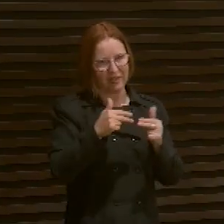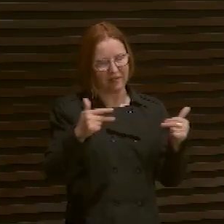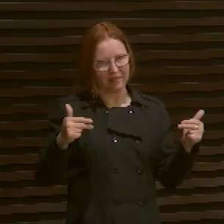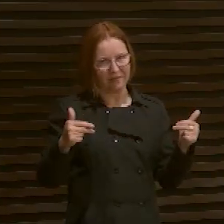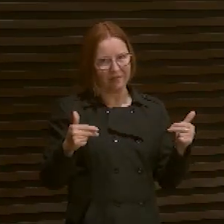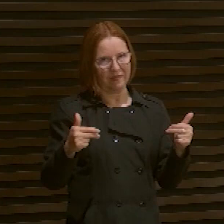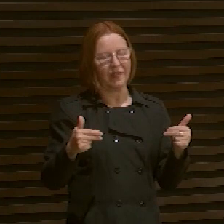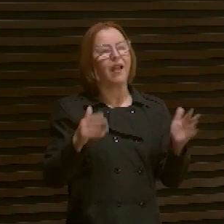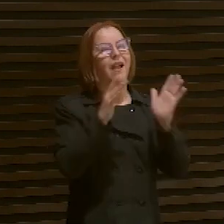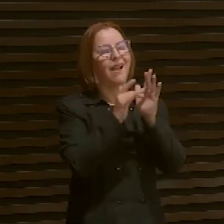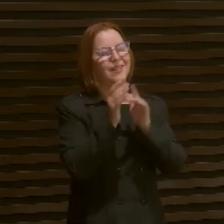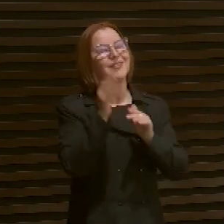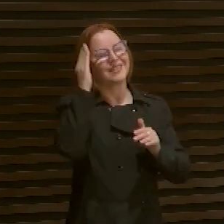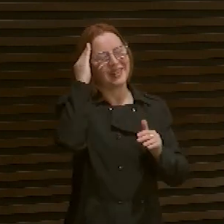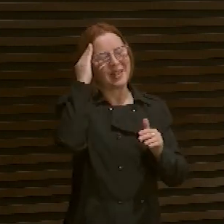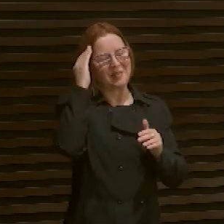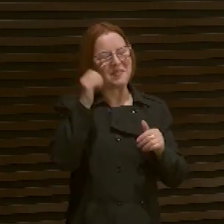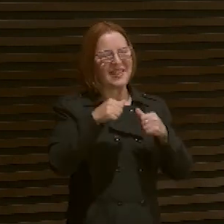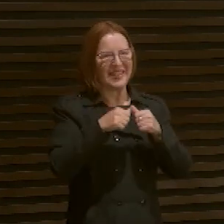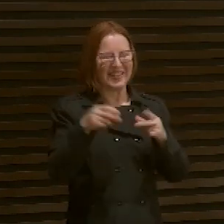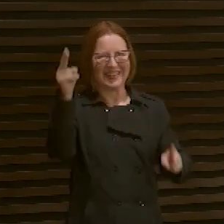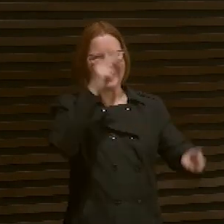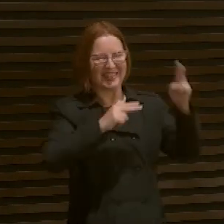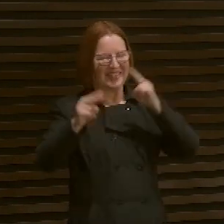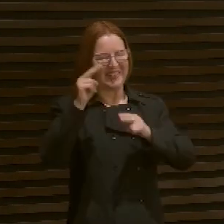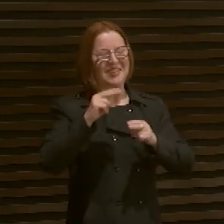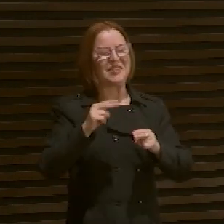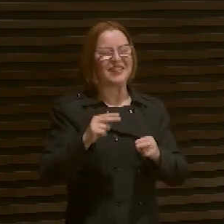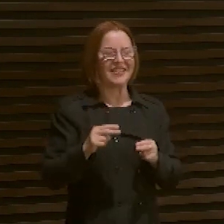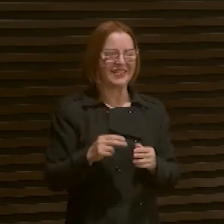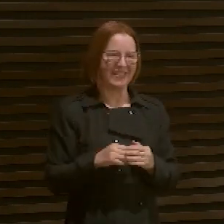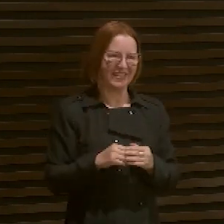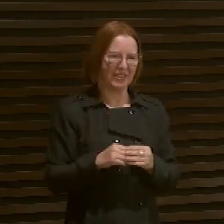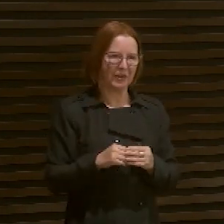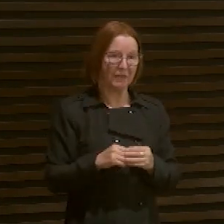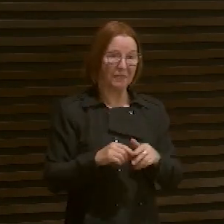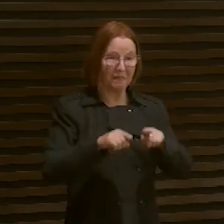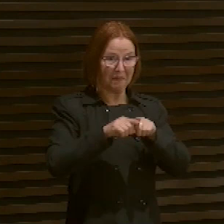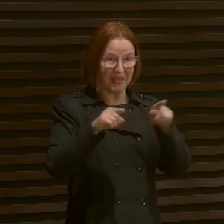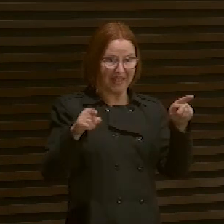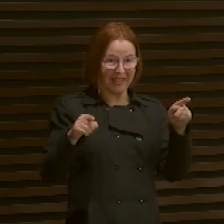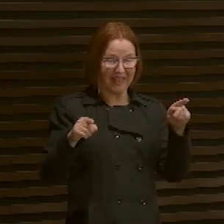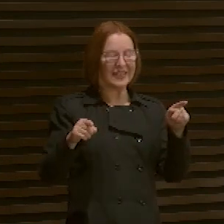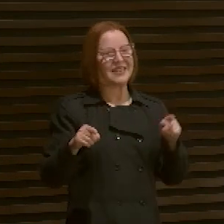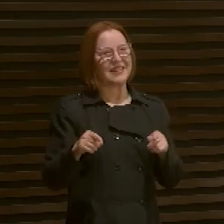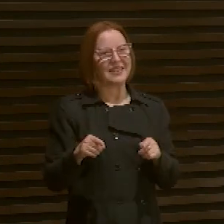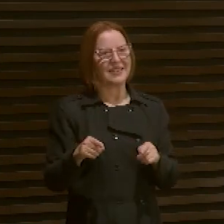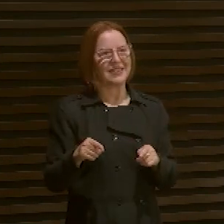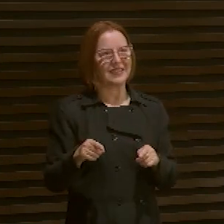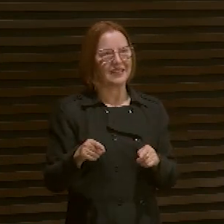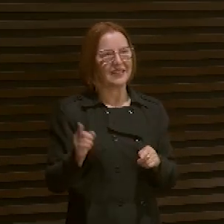óbvio que ele sabia dessa tempestade. Claro que ele sabia, ele é onisciente. Mas ainda assim, ele não